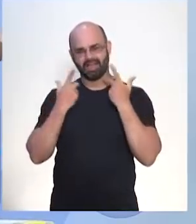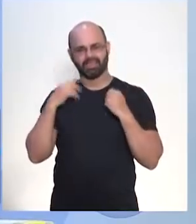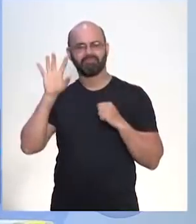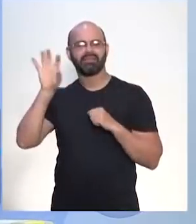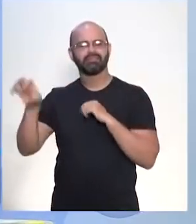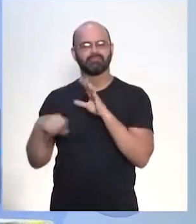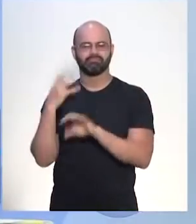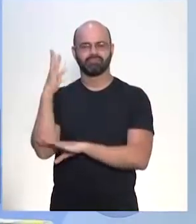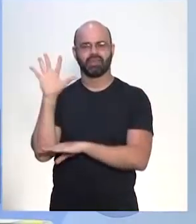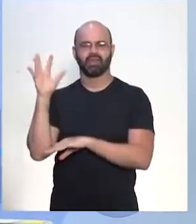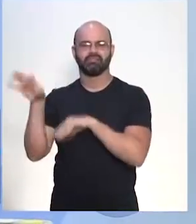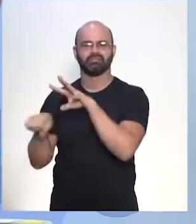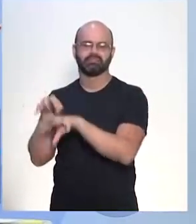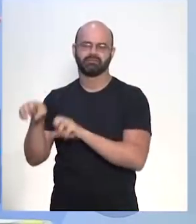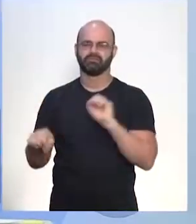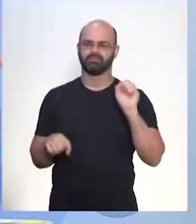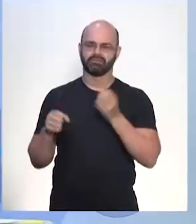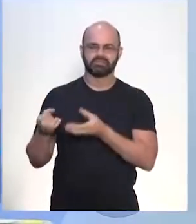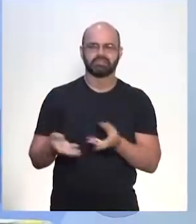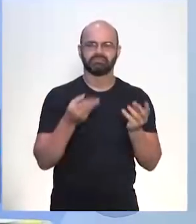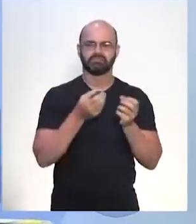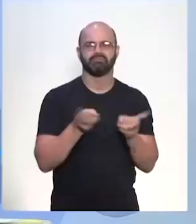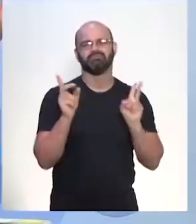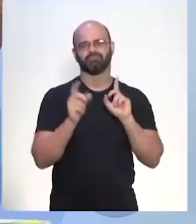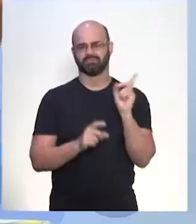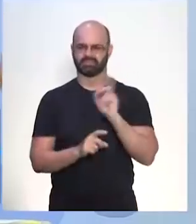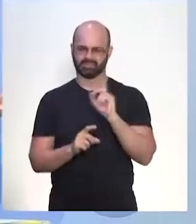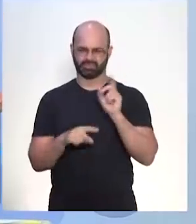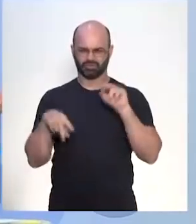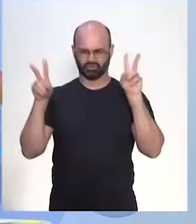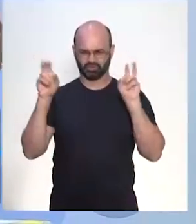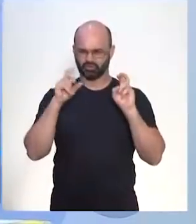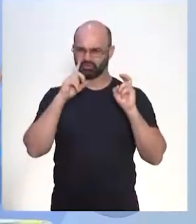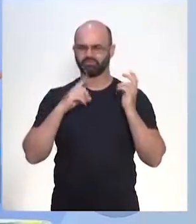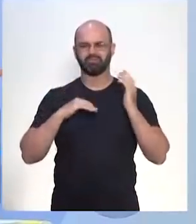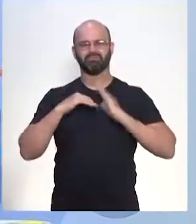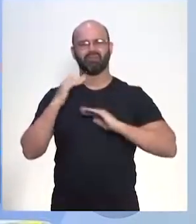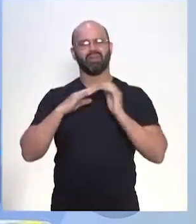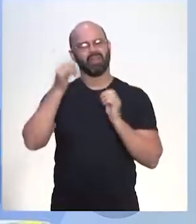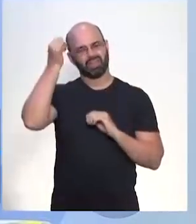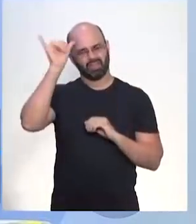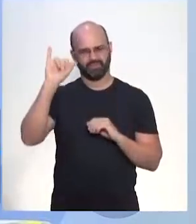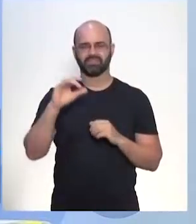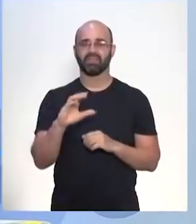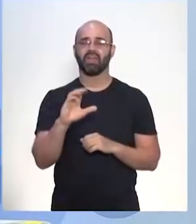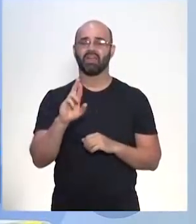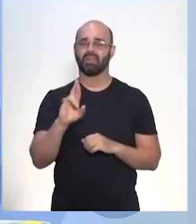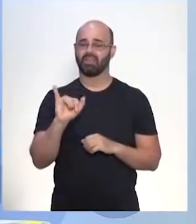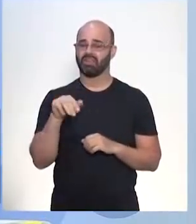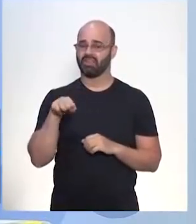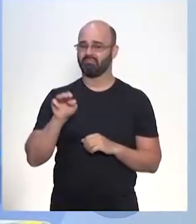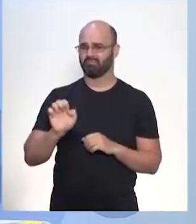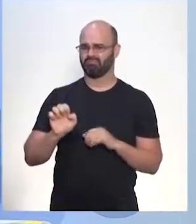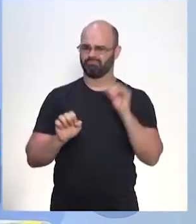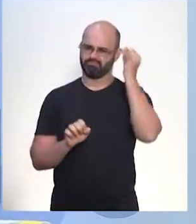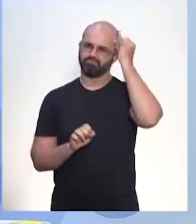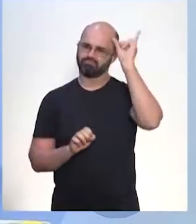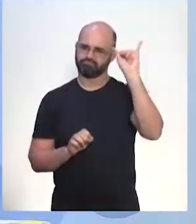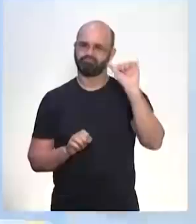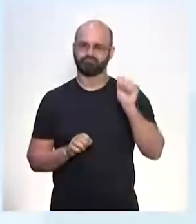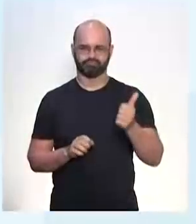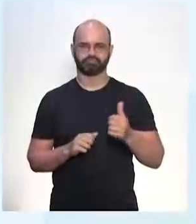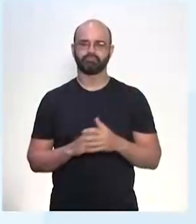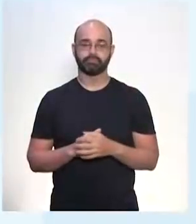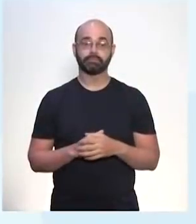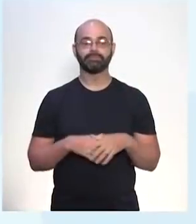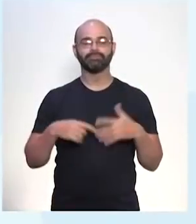trabalhando contra, trazendo a conscientização contra essa prática Perfeito. criminosa, beleza? Vamos passar para a próxima. Gente,